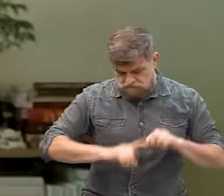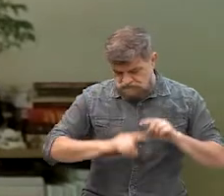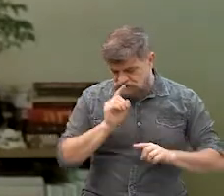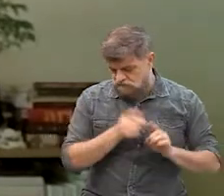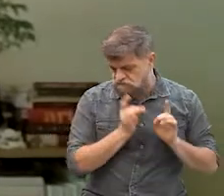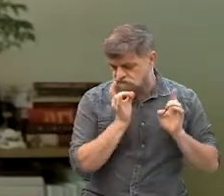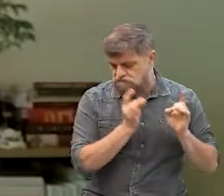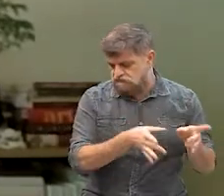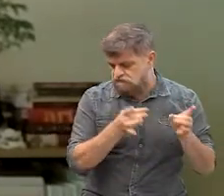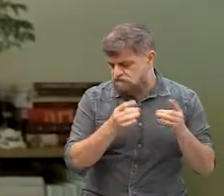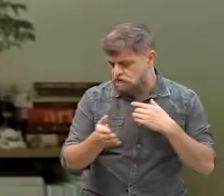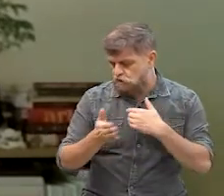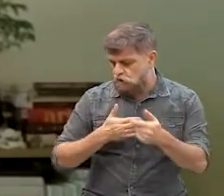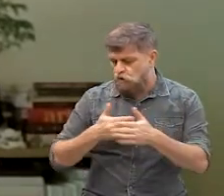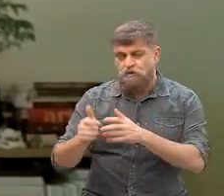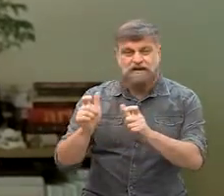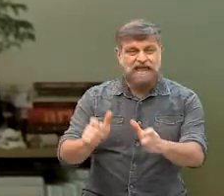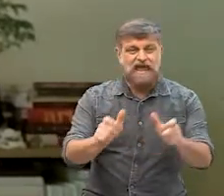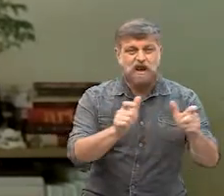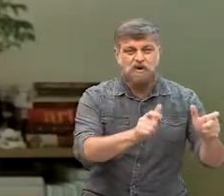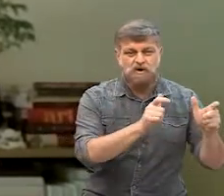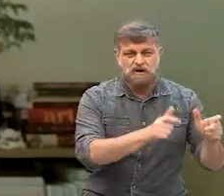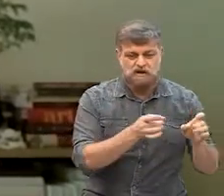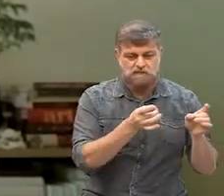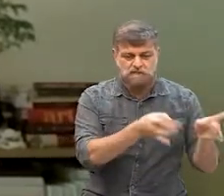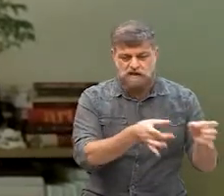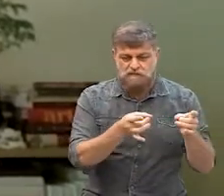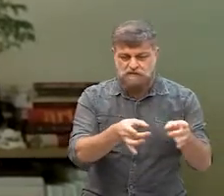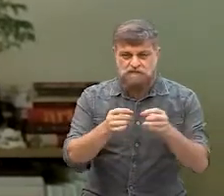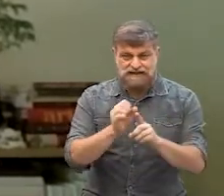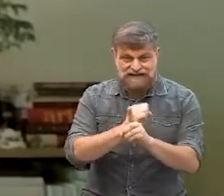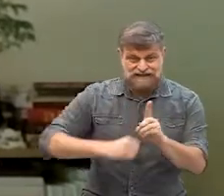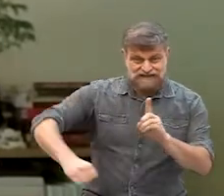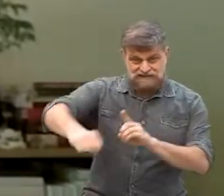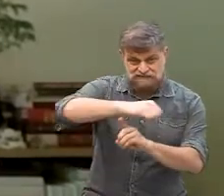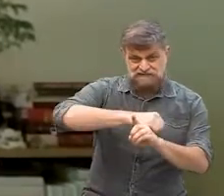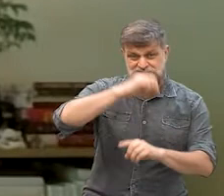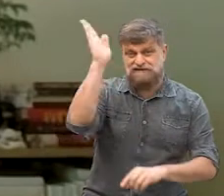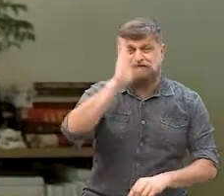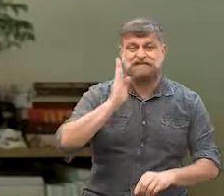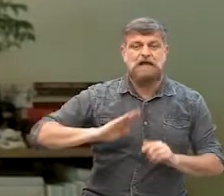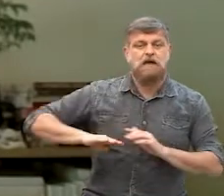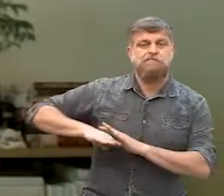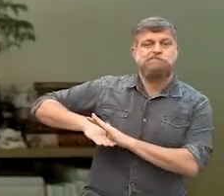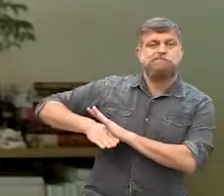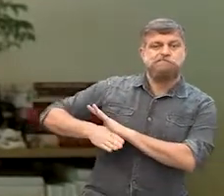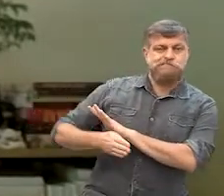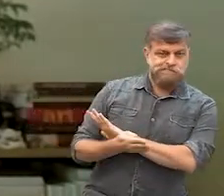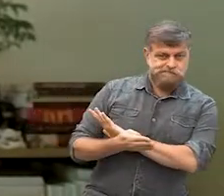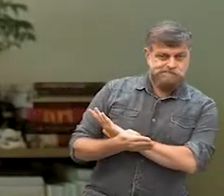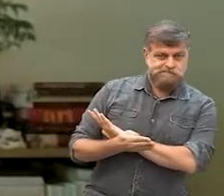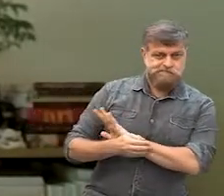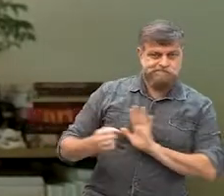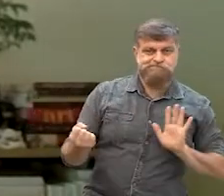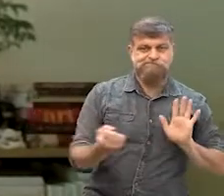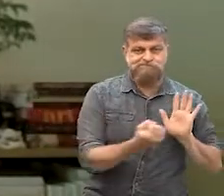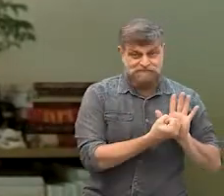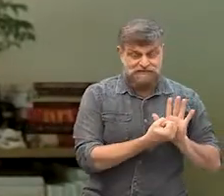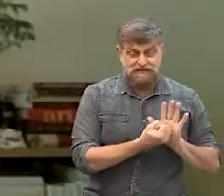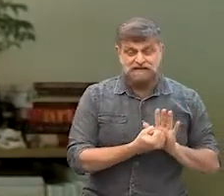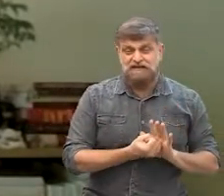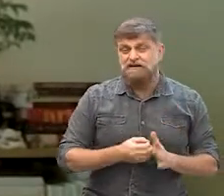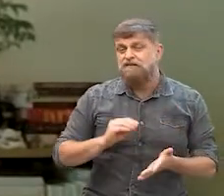você pode facilmente jogar alguma coisa fora, é bem típico da nossa sociedade hoje em dia. Então, o que eu vejo é que falta